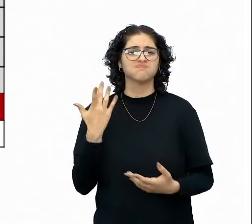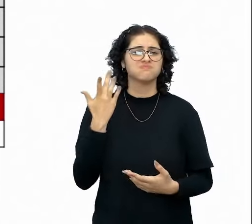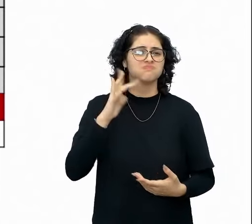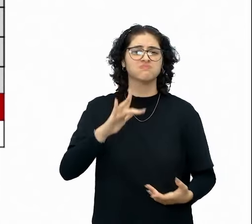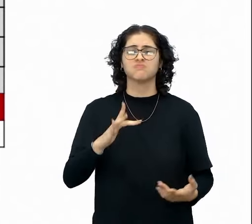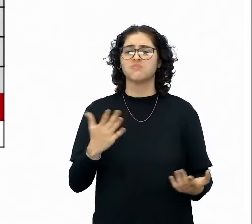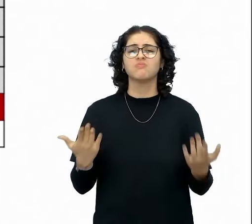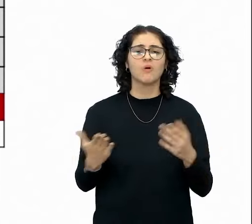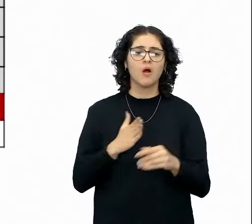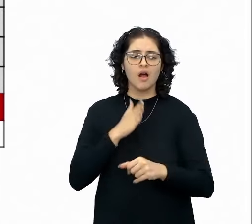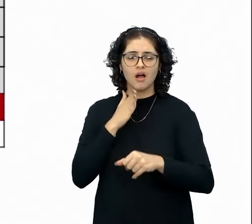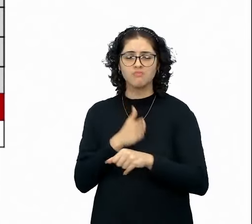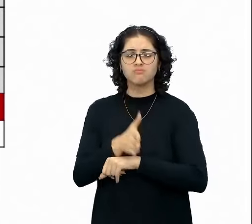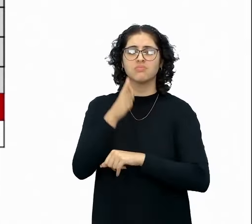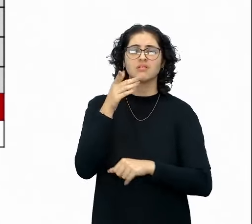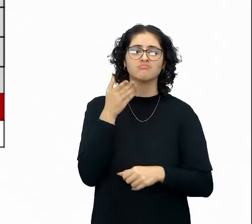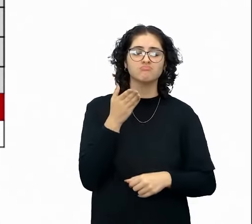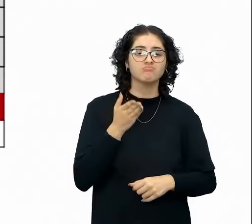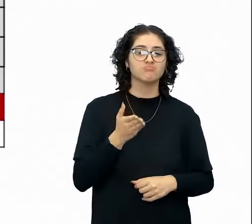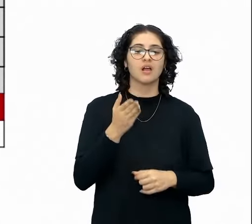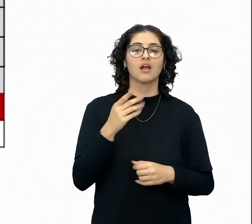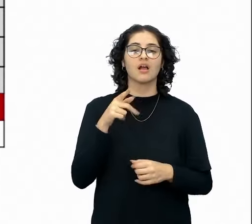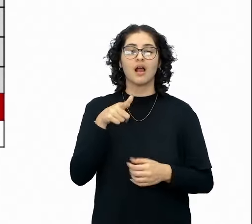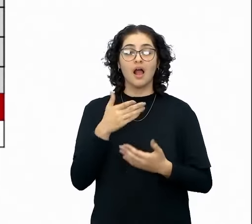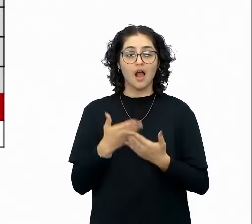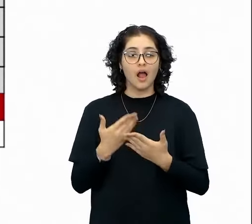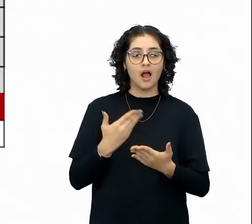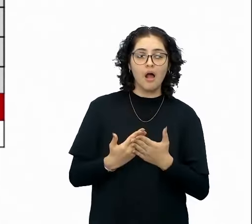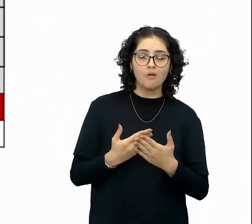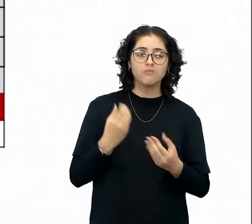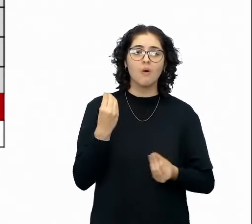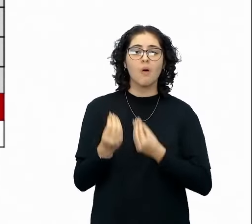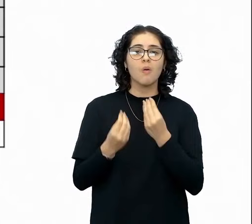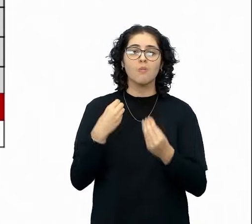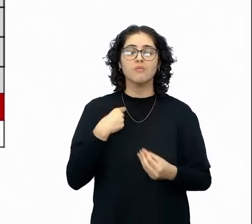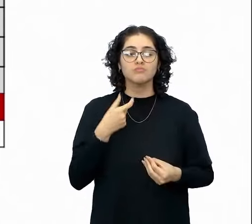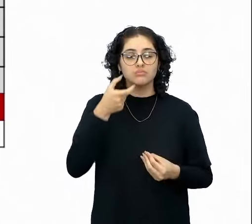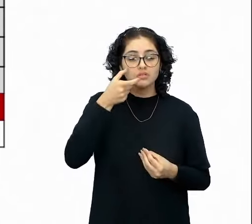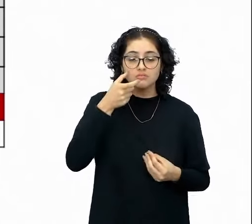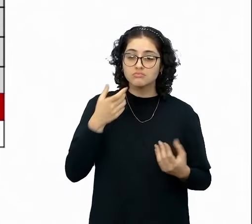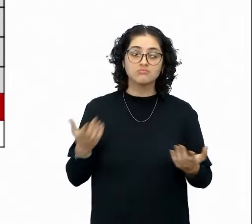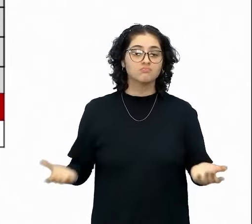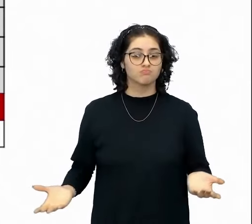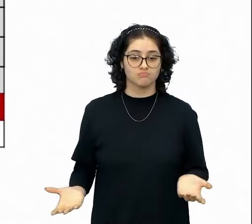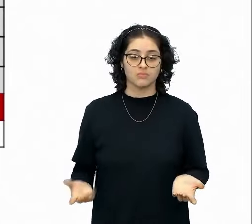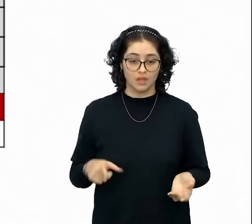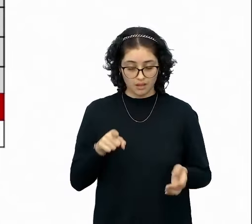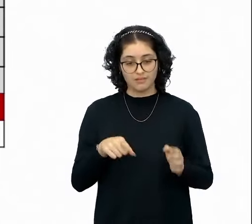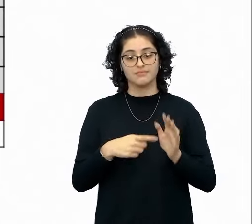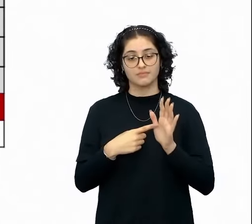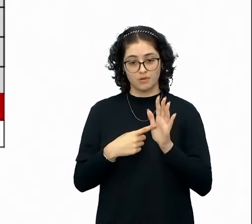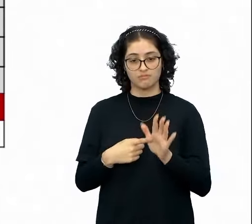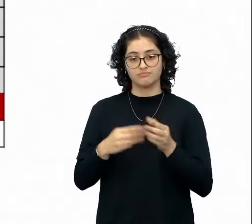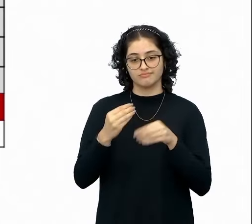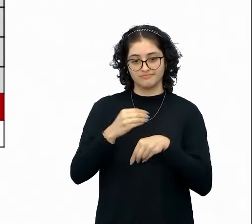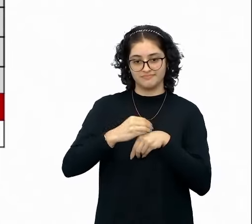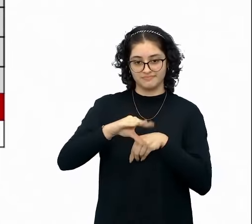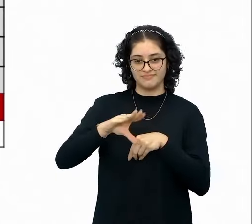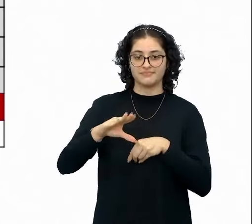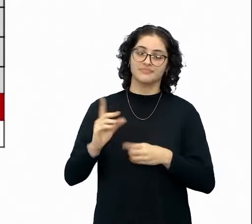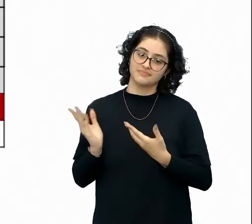entrar nessa aula, né? Gostaria de estar assistindo. Então, Aqui fica, né? Quem